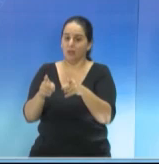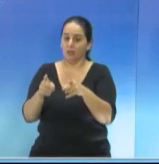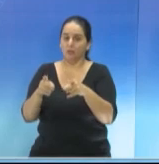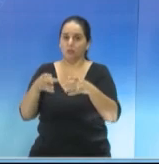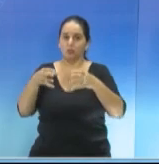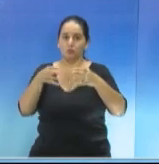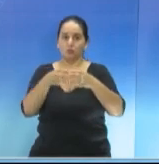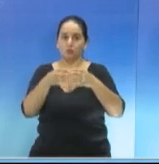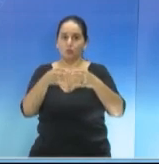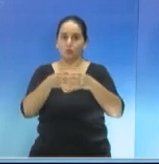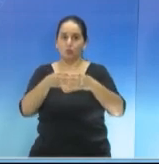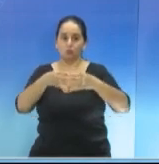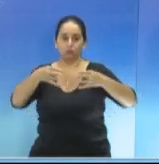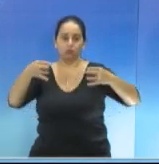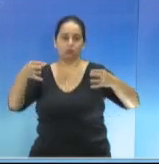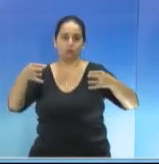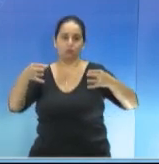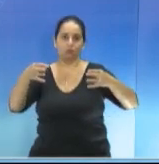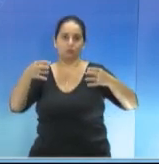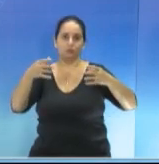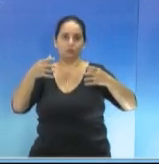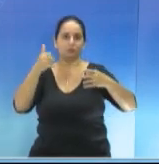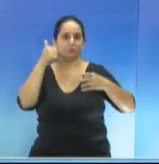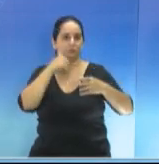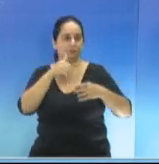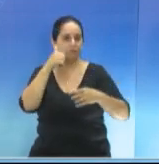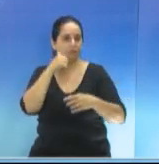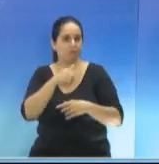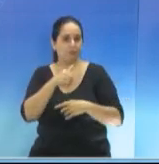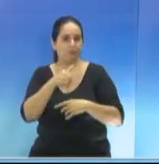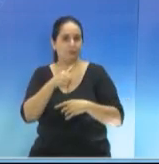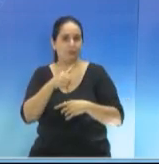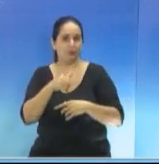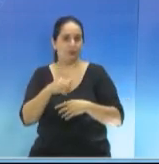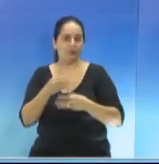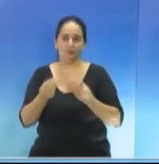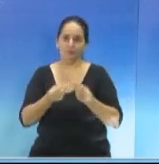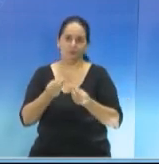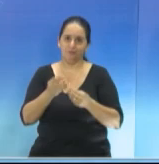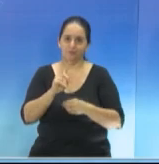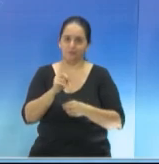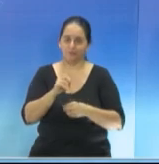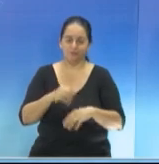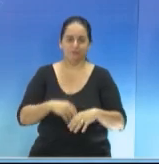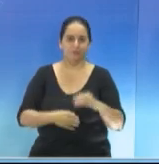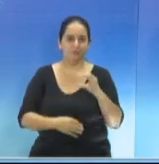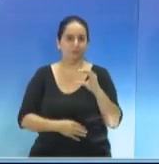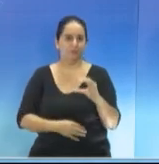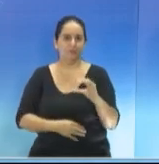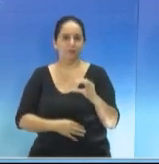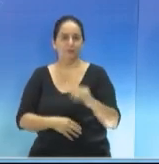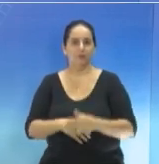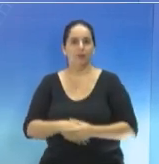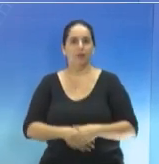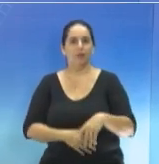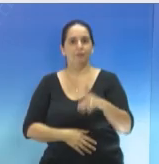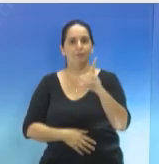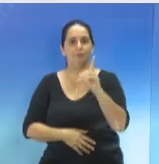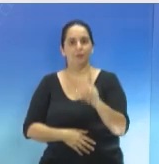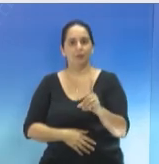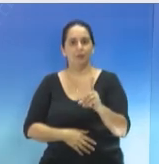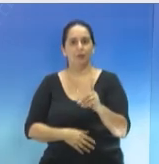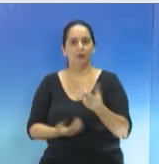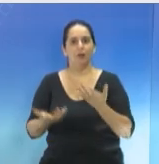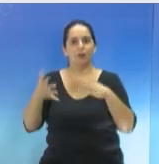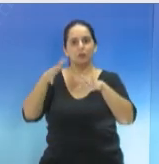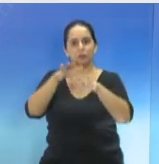grupos populares, mais de um grupo. E elas também não estavam na condição de protagonistas, então não é a letra C. D.